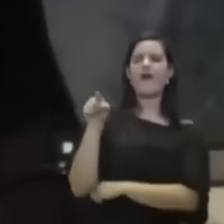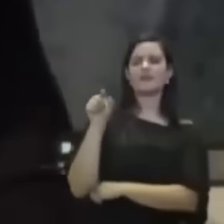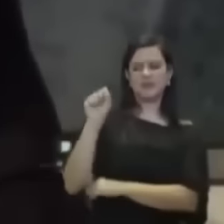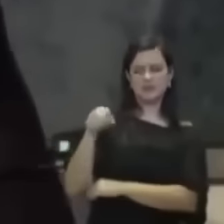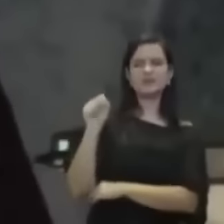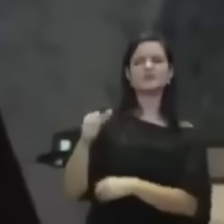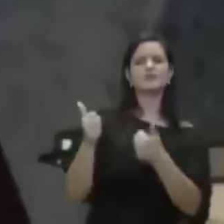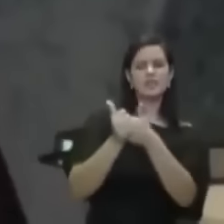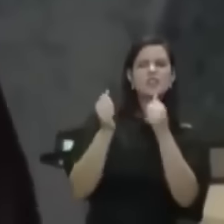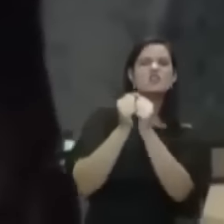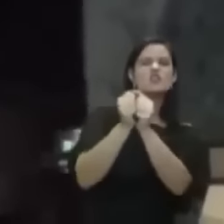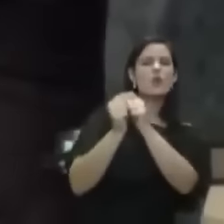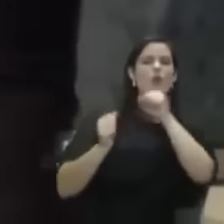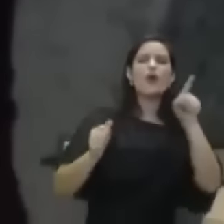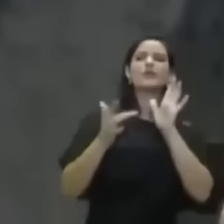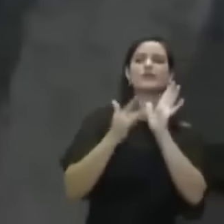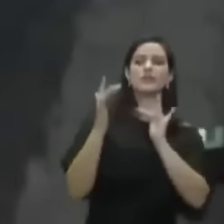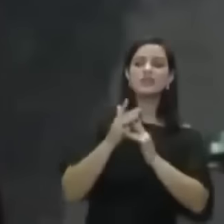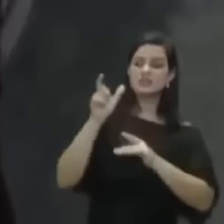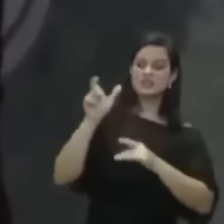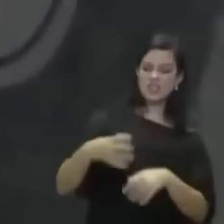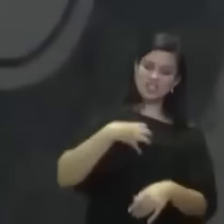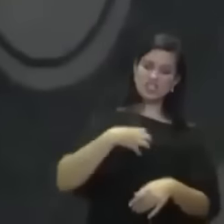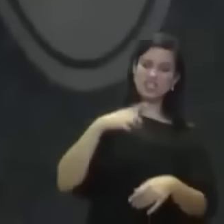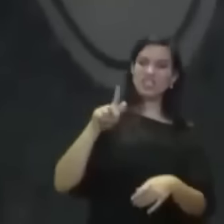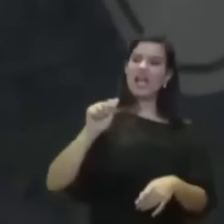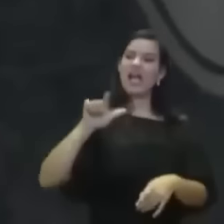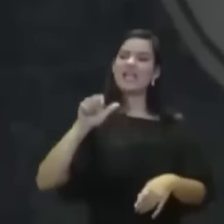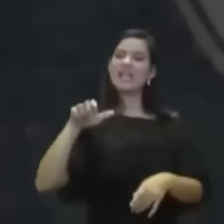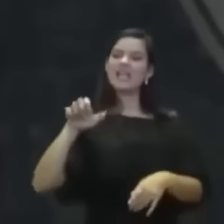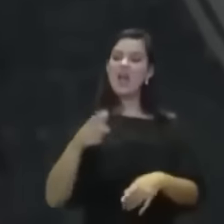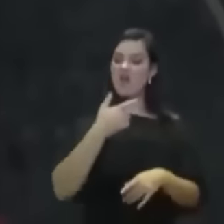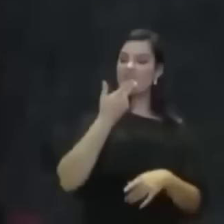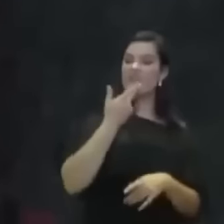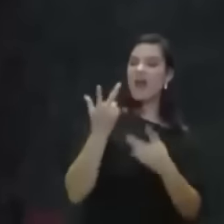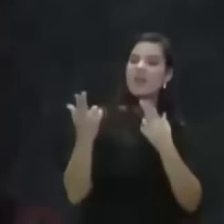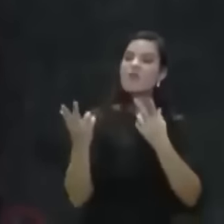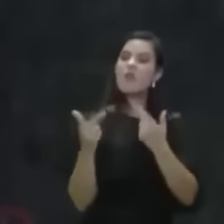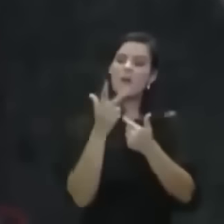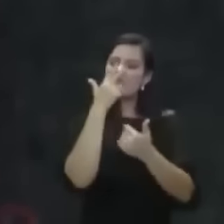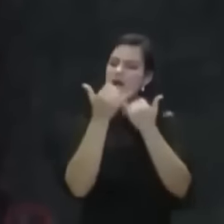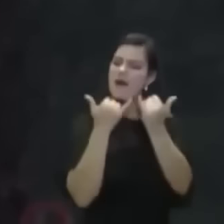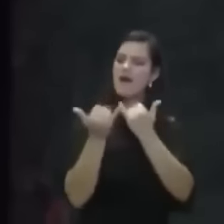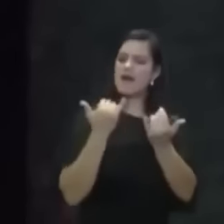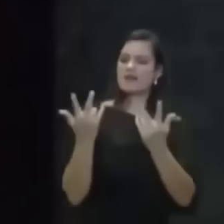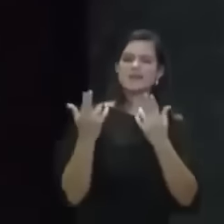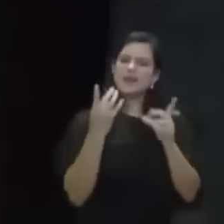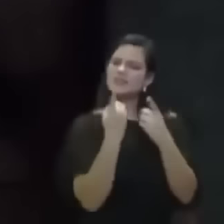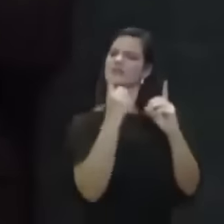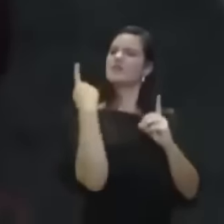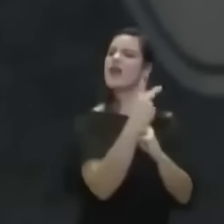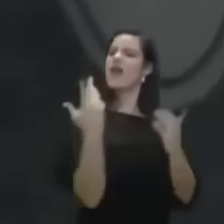você estava com ele, esse modo galileu seu, esse sotaque nortista seu é indisfarçável, você é discípulo